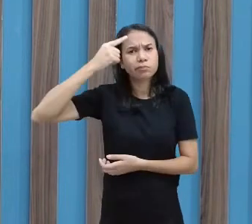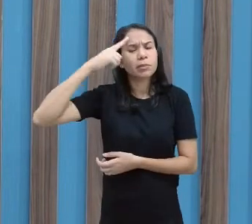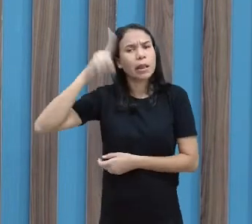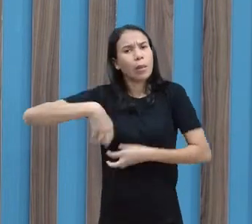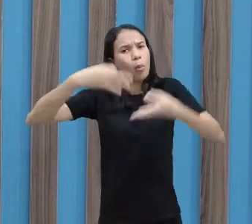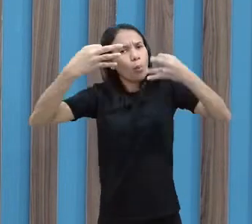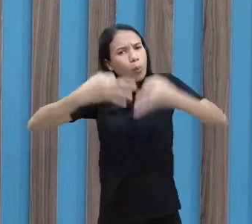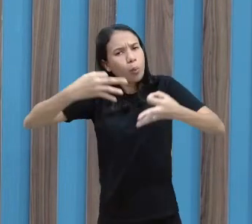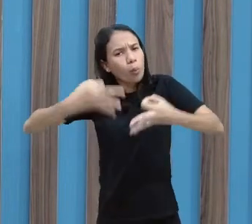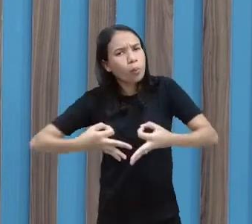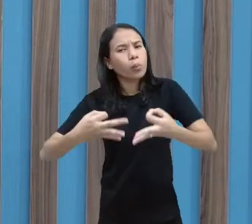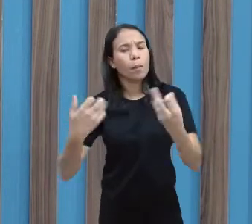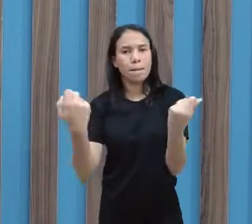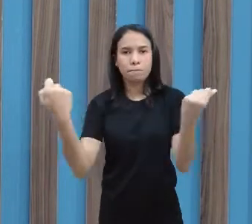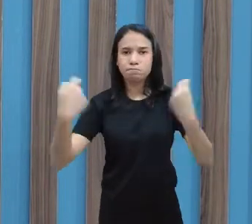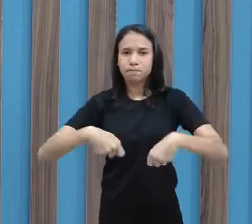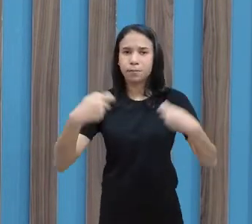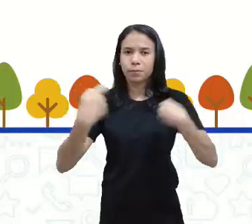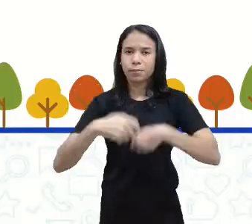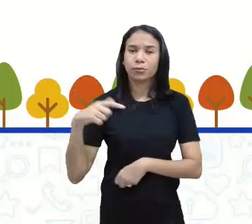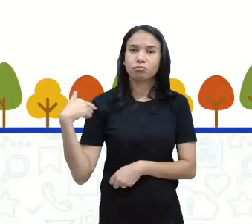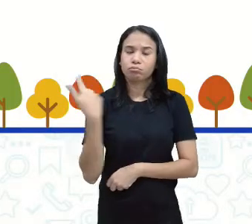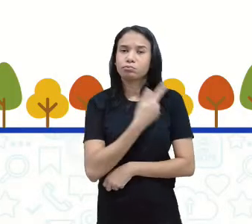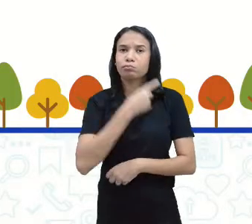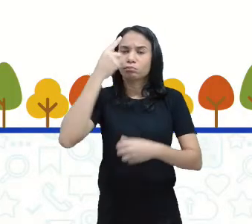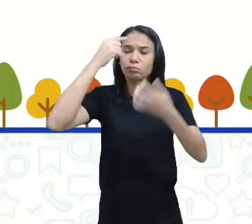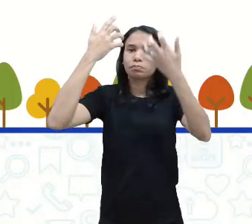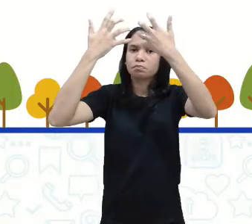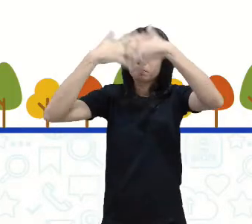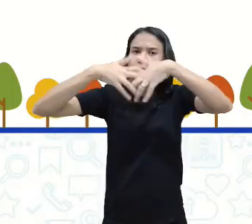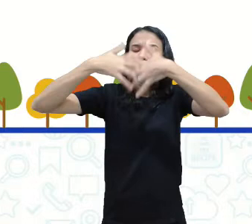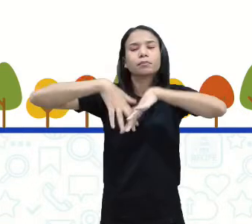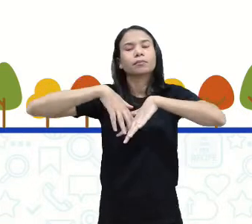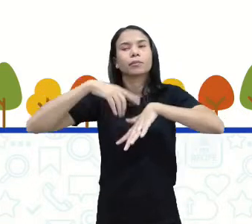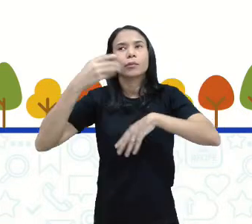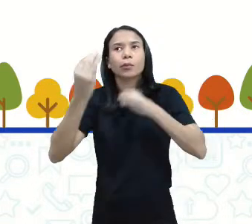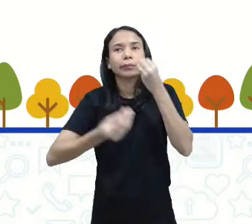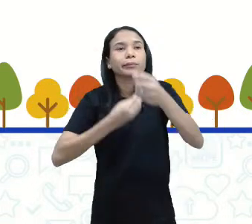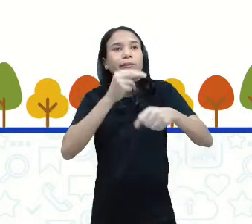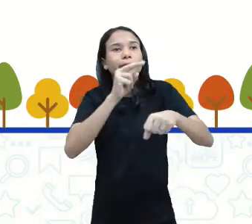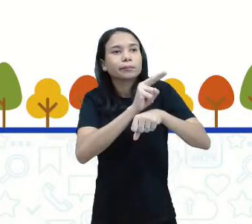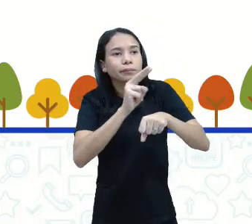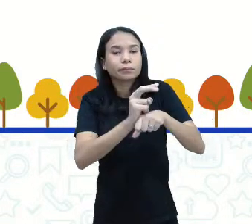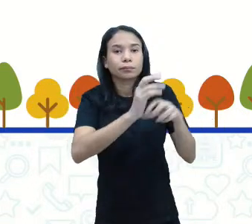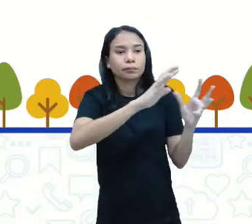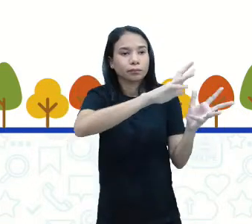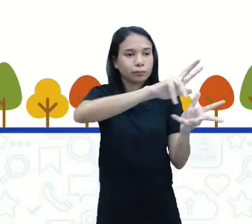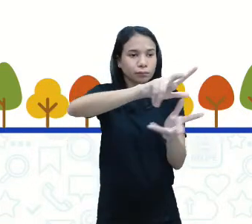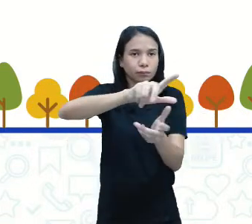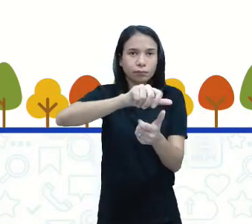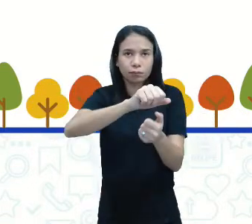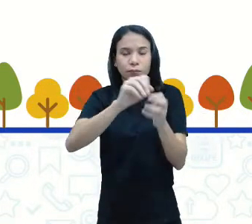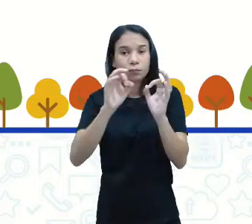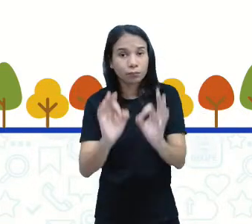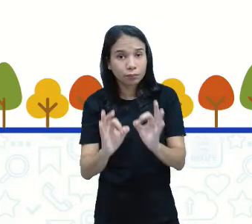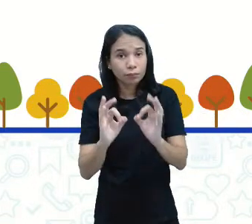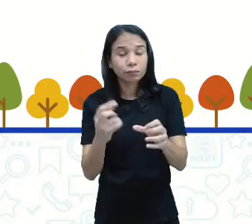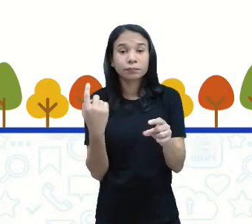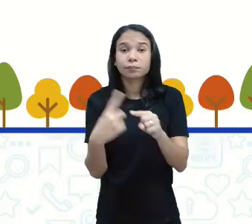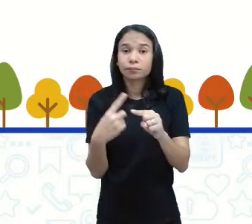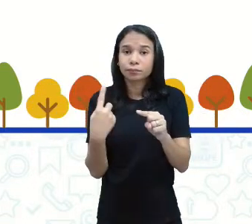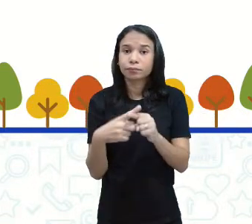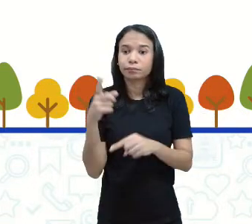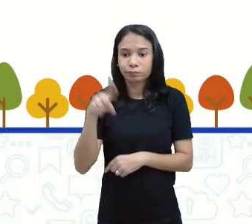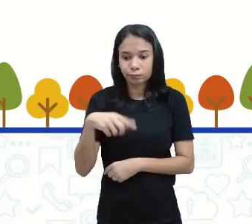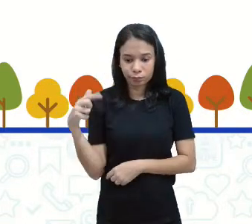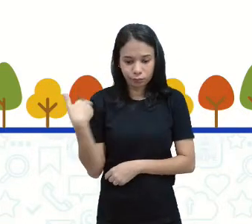que a gente tem, que é necessário a gente pensar em preservar o nosso planeta Terra, né? Porque, afinal de contas, é